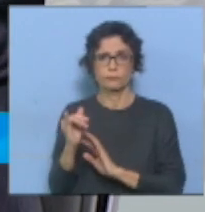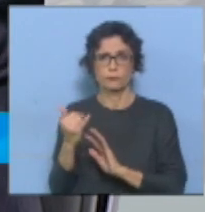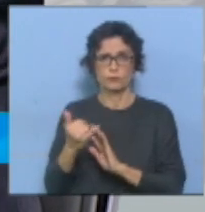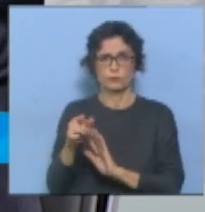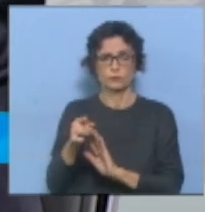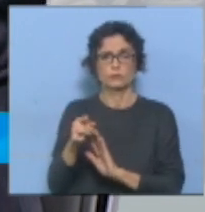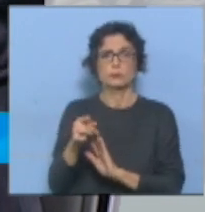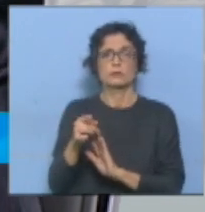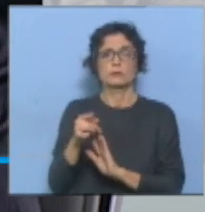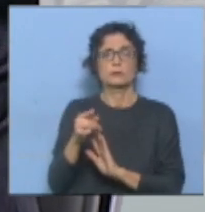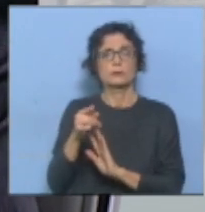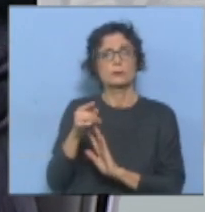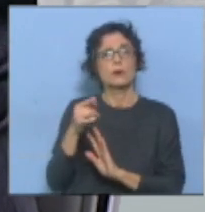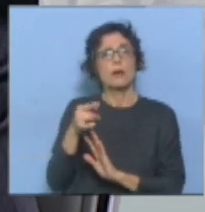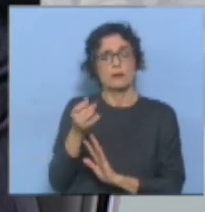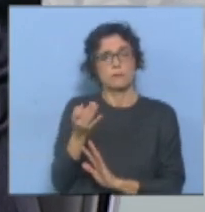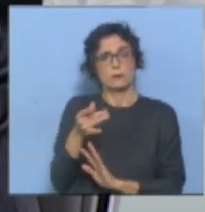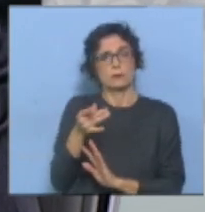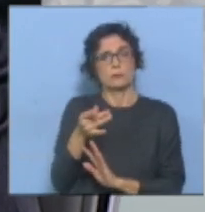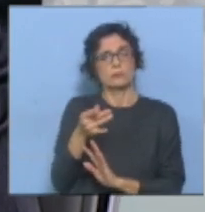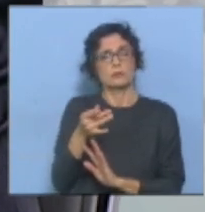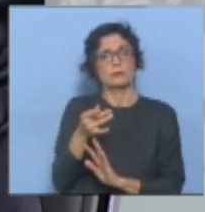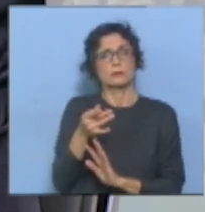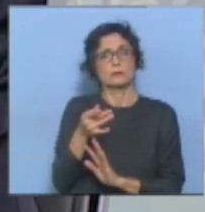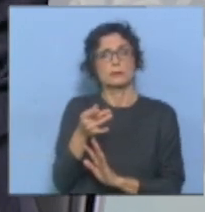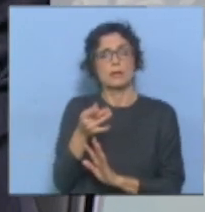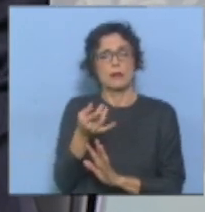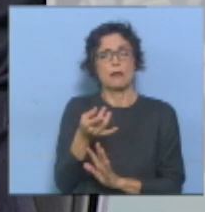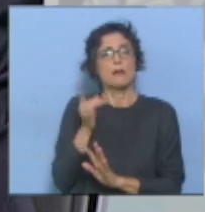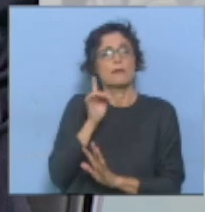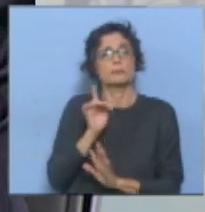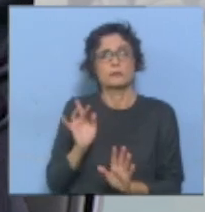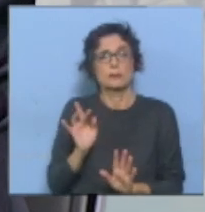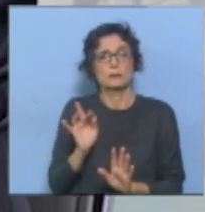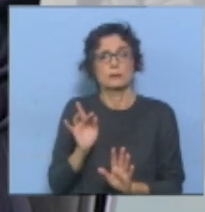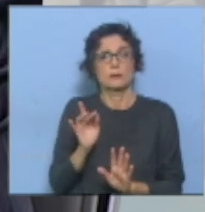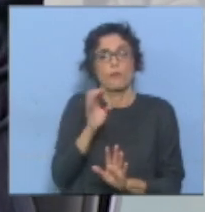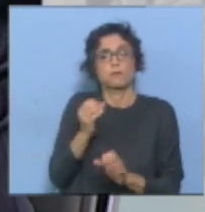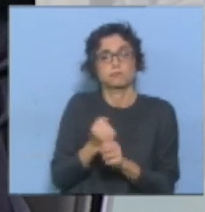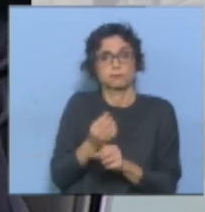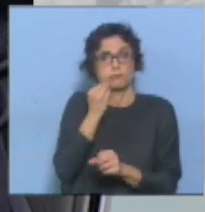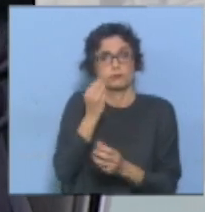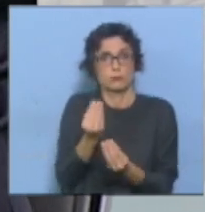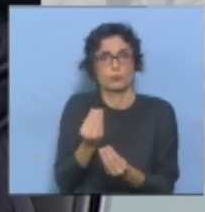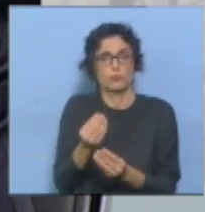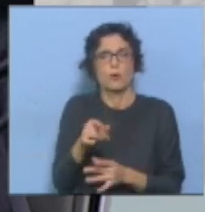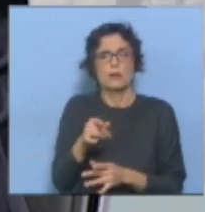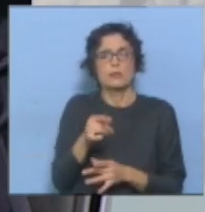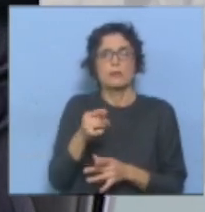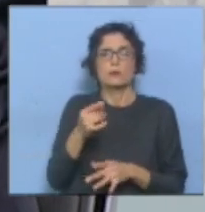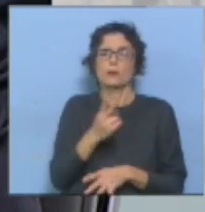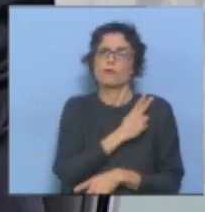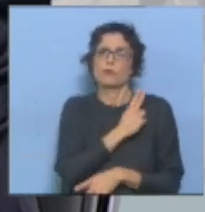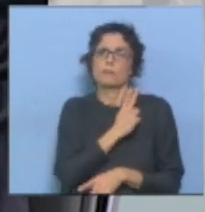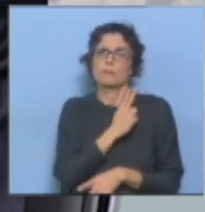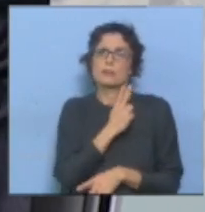de ser fermento na massa. Eu creio que o tema deste ano é a Universidade como protagonista do